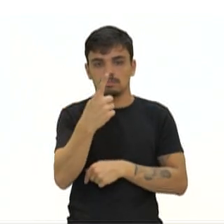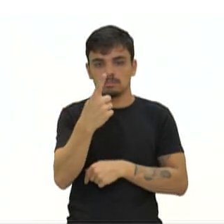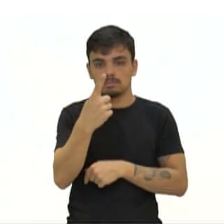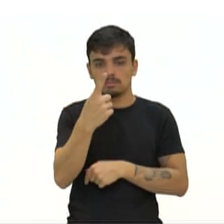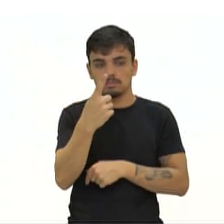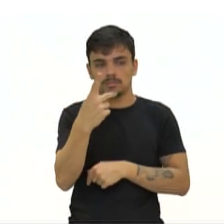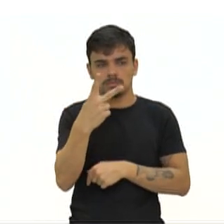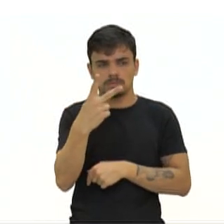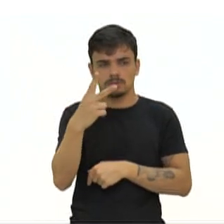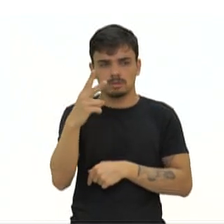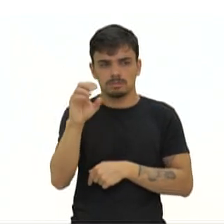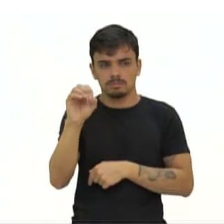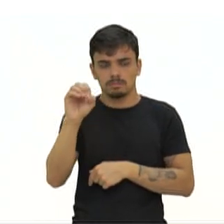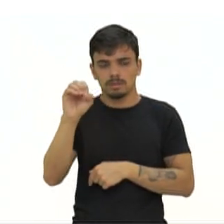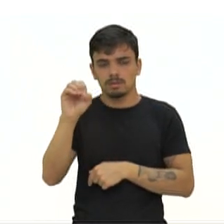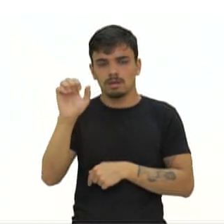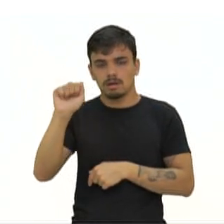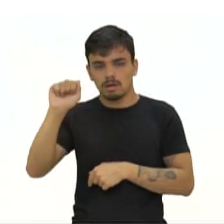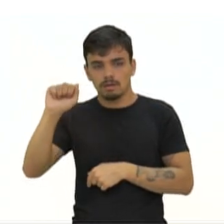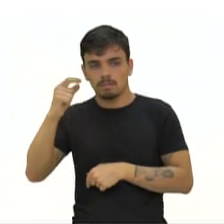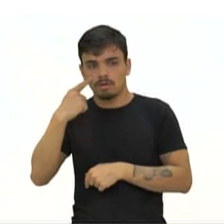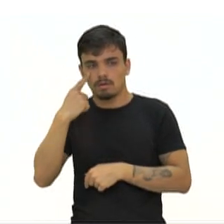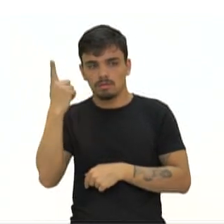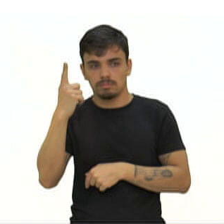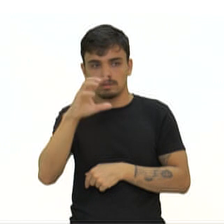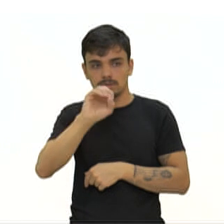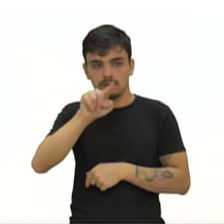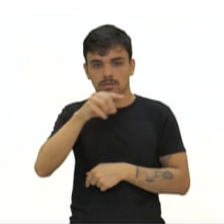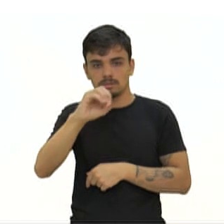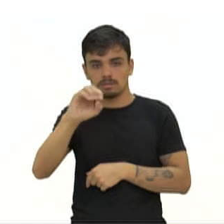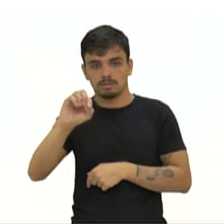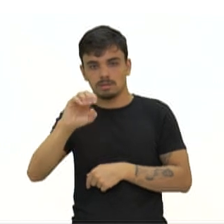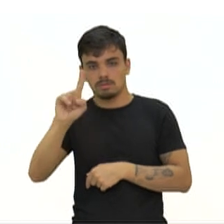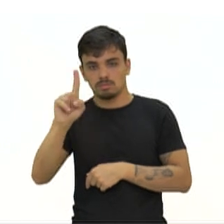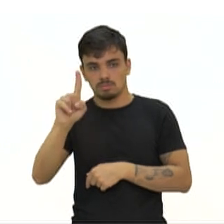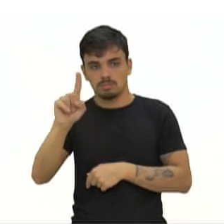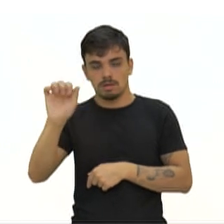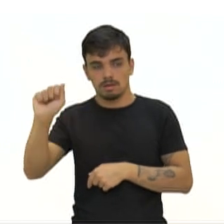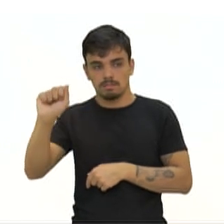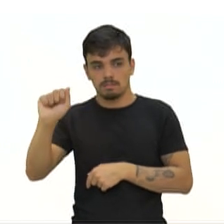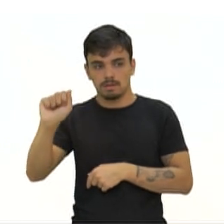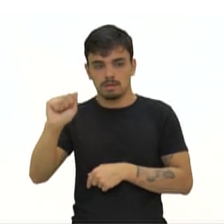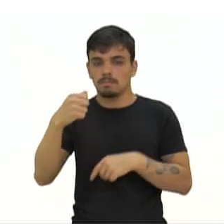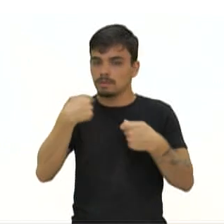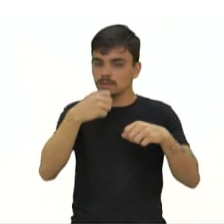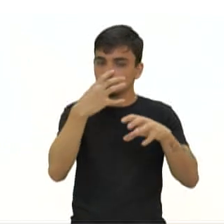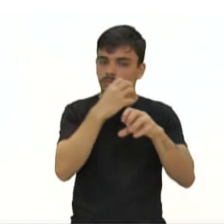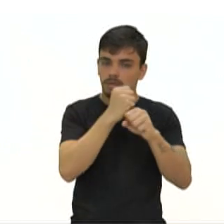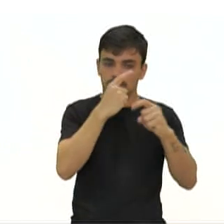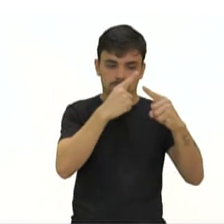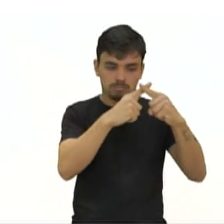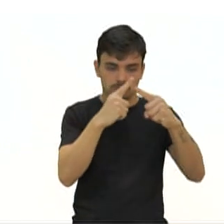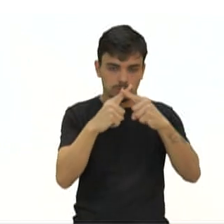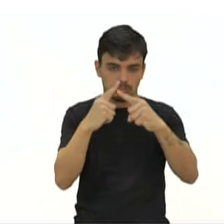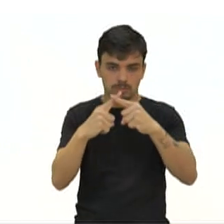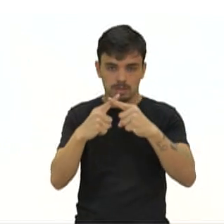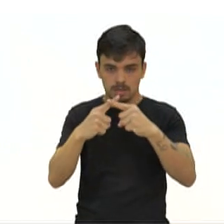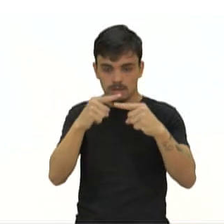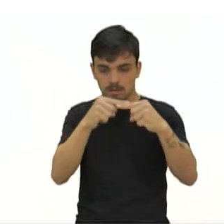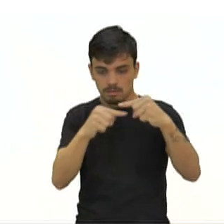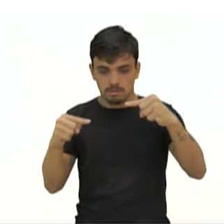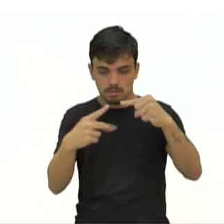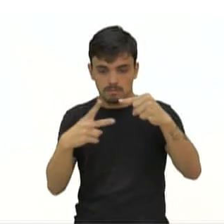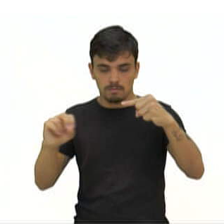miliamperes? Lembrando que o miliampere é igual a 0,001 ampere. Basta multiplicar aqui por 20 para você